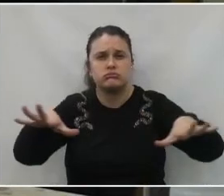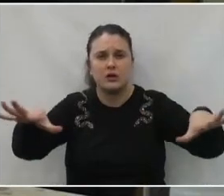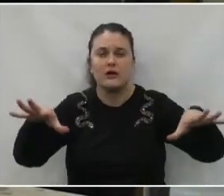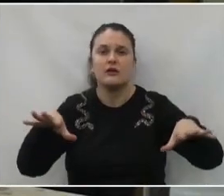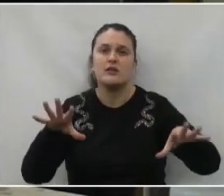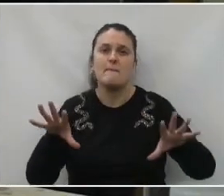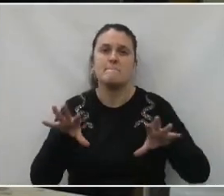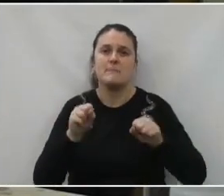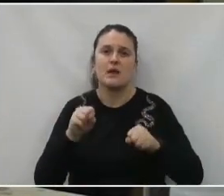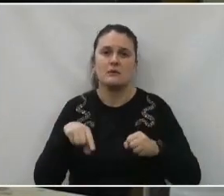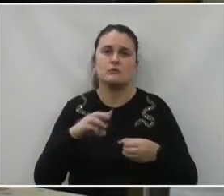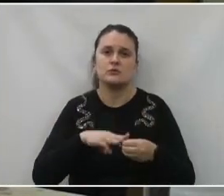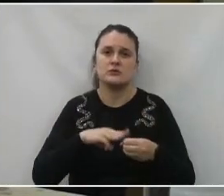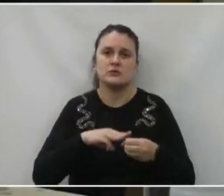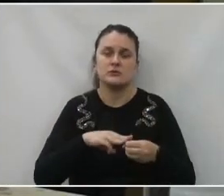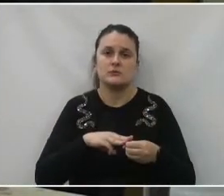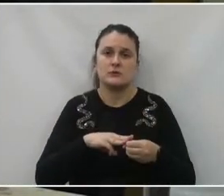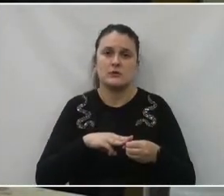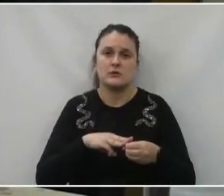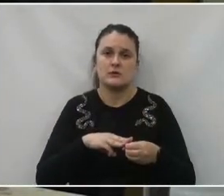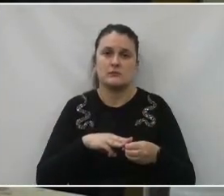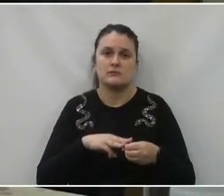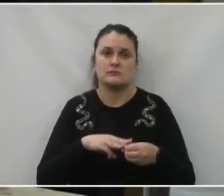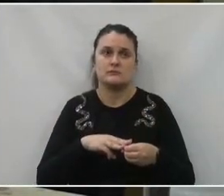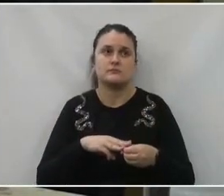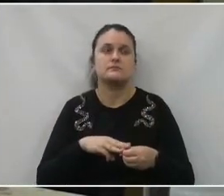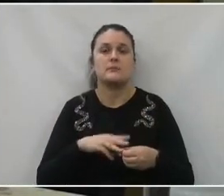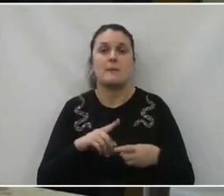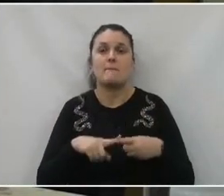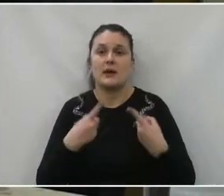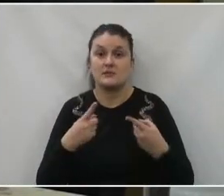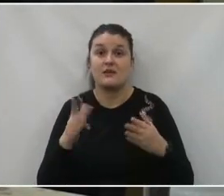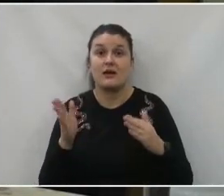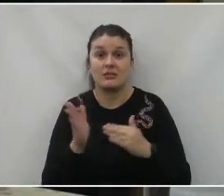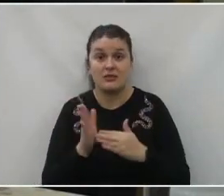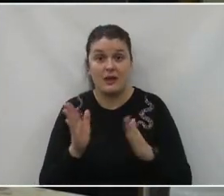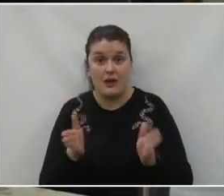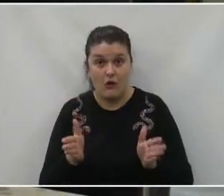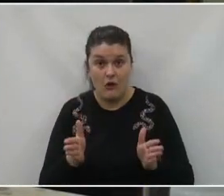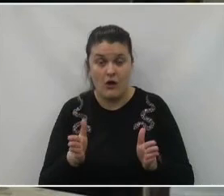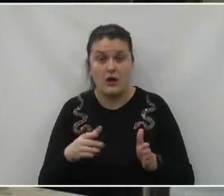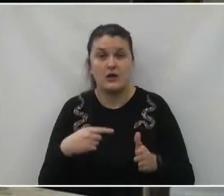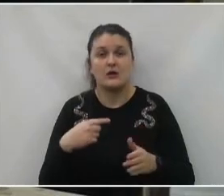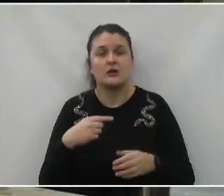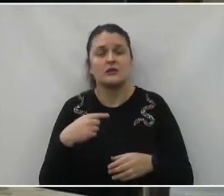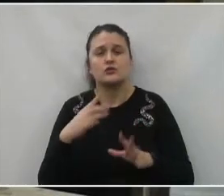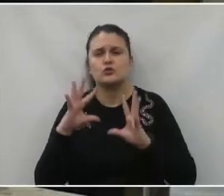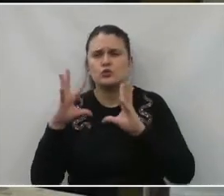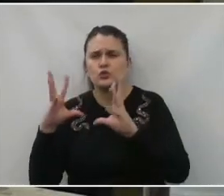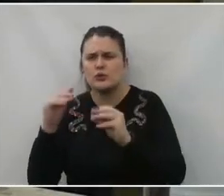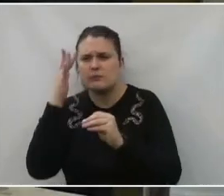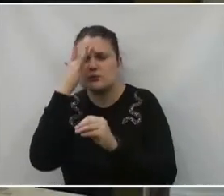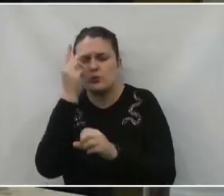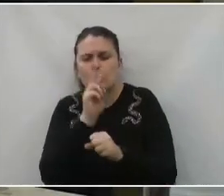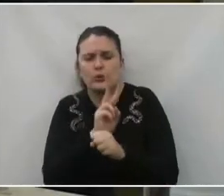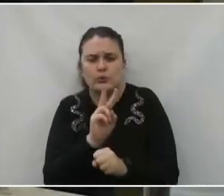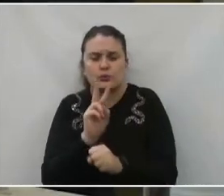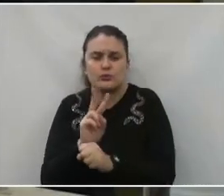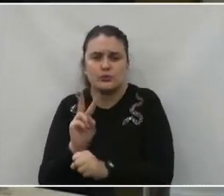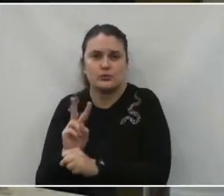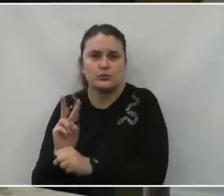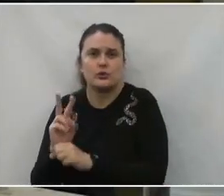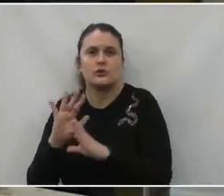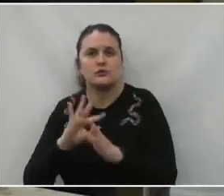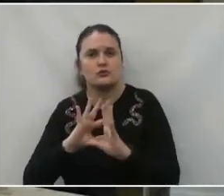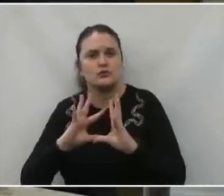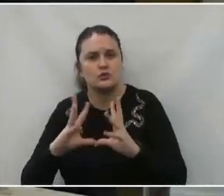atingiria a cidade em proporções maiores ou menores, mas até o momento, com a ação de todos, de toda a